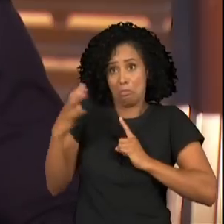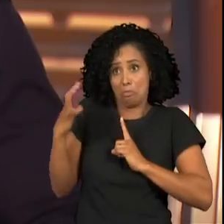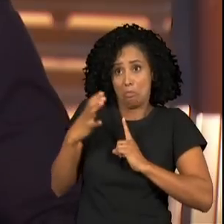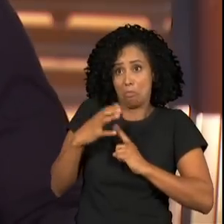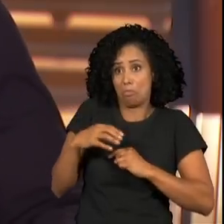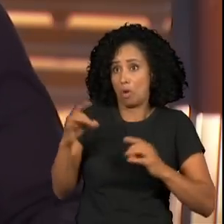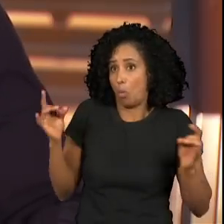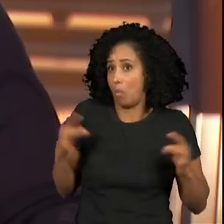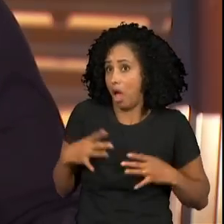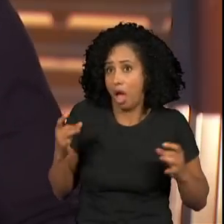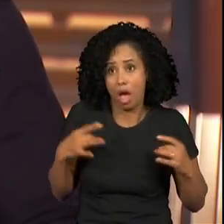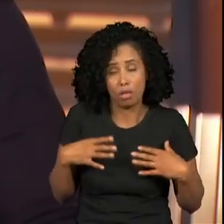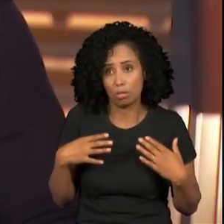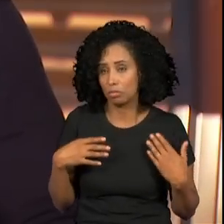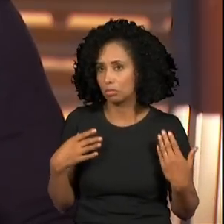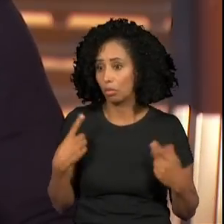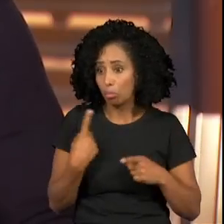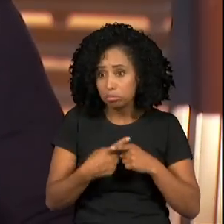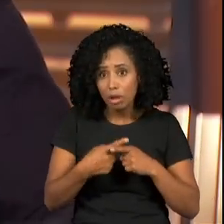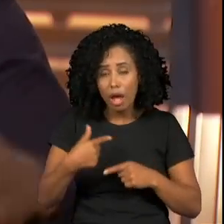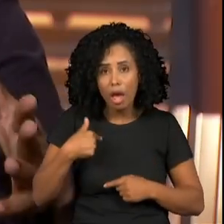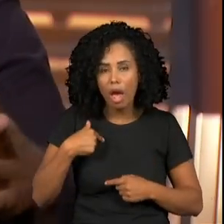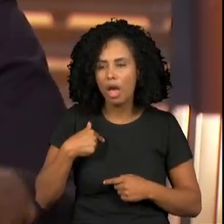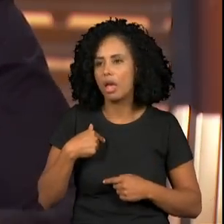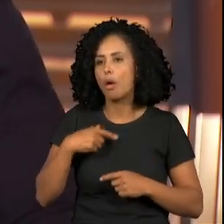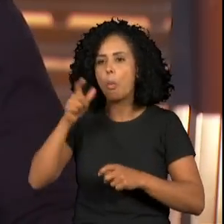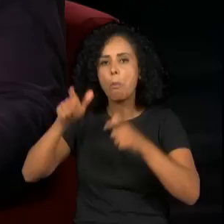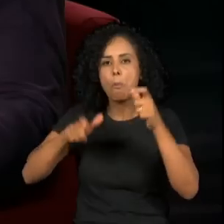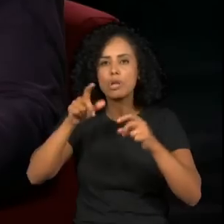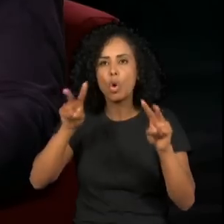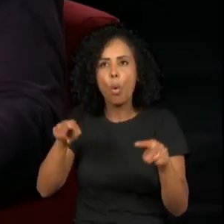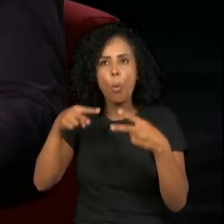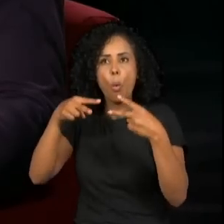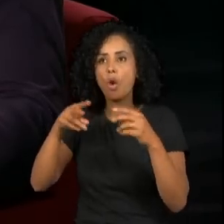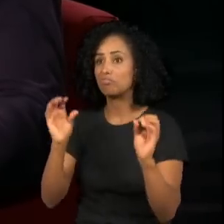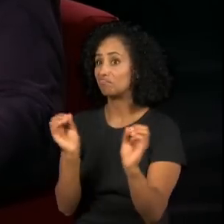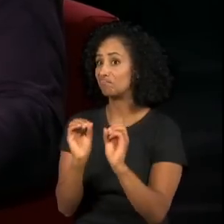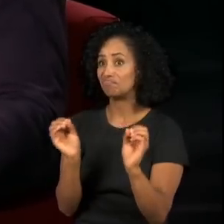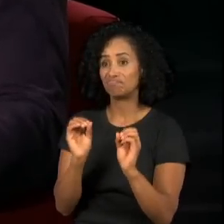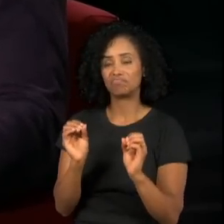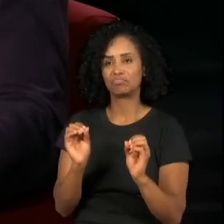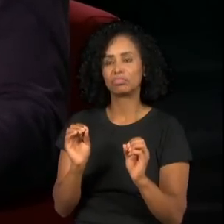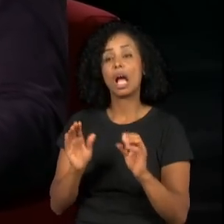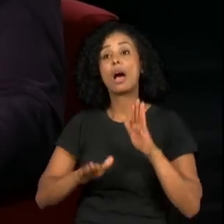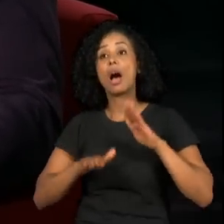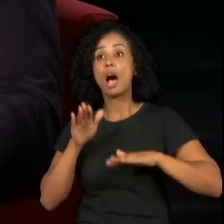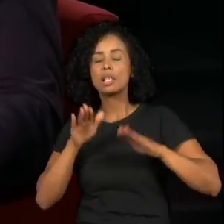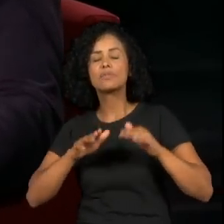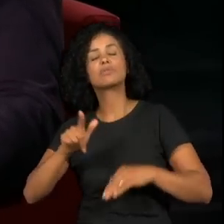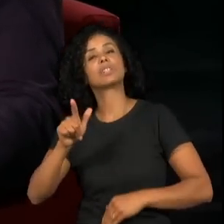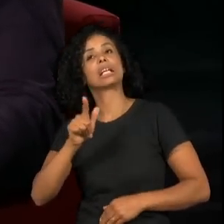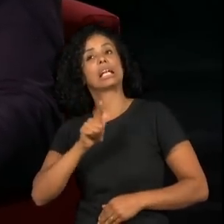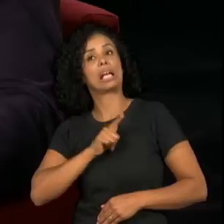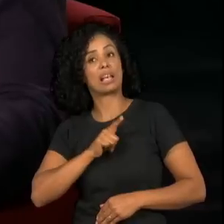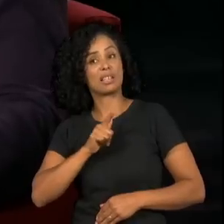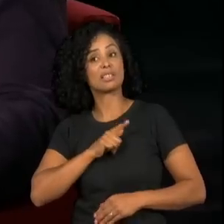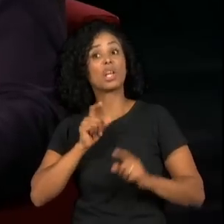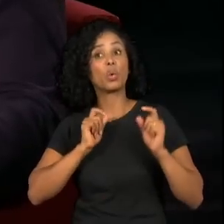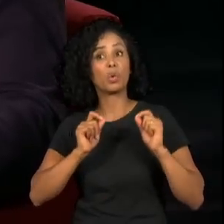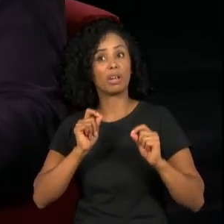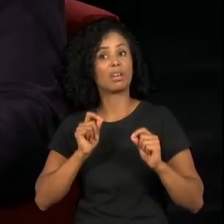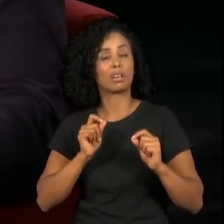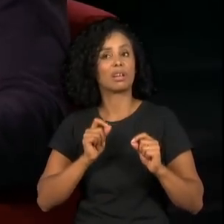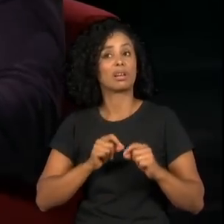cara que quase não encara mais as pessoas, que não olha direito, que às vezes eu passo até por marrento, mas eu já sou